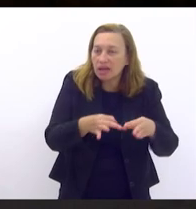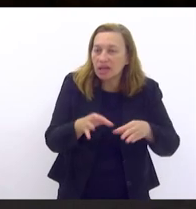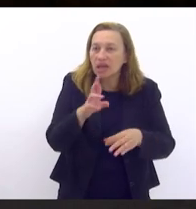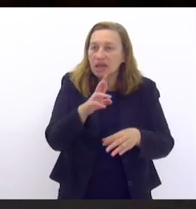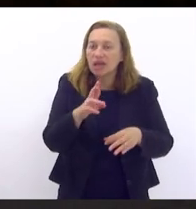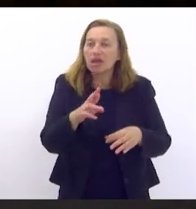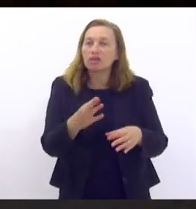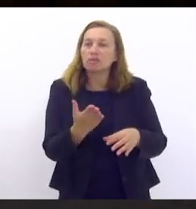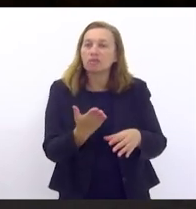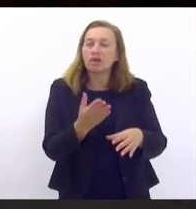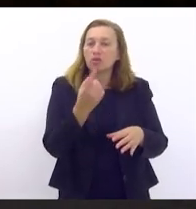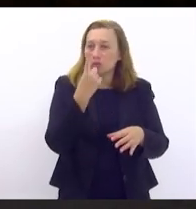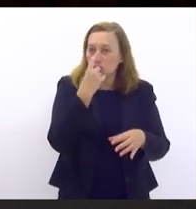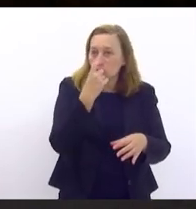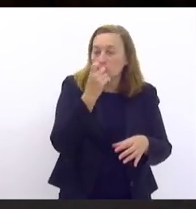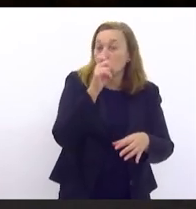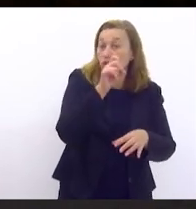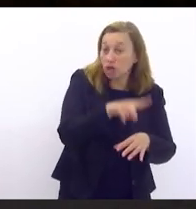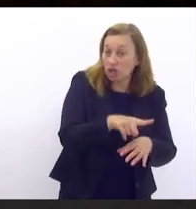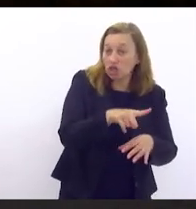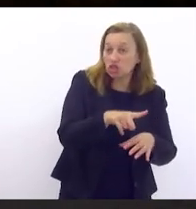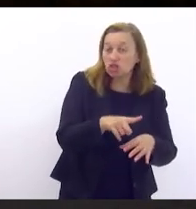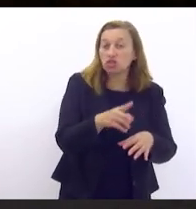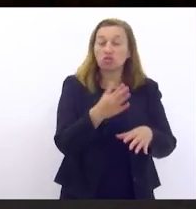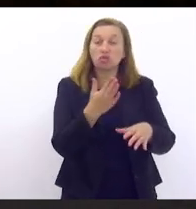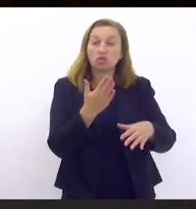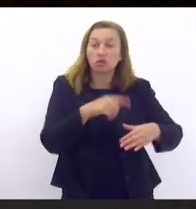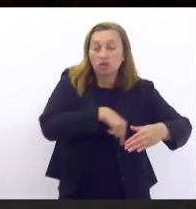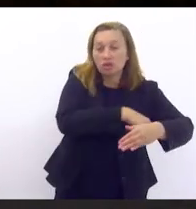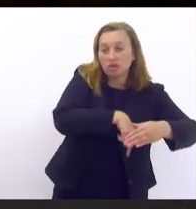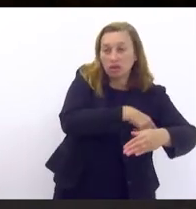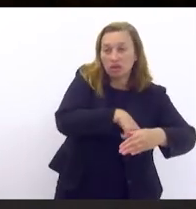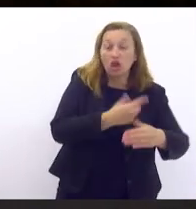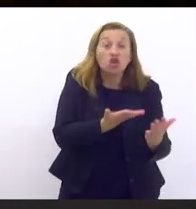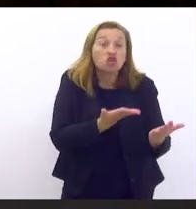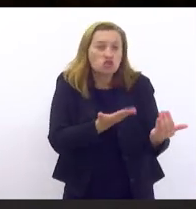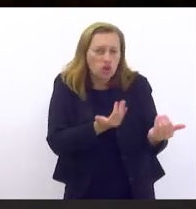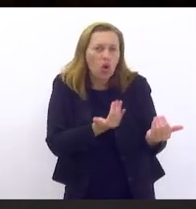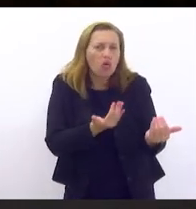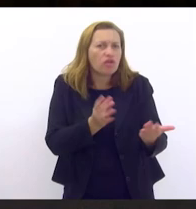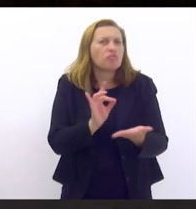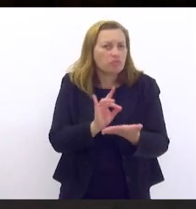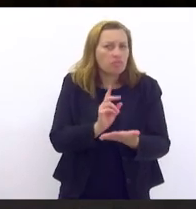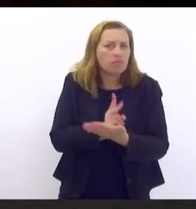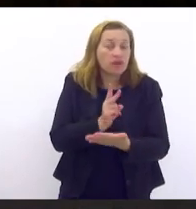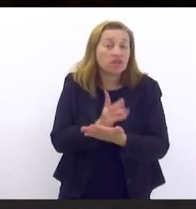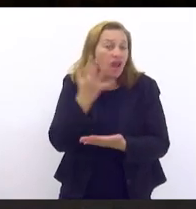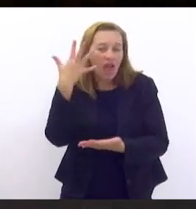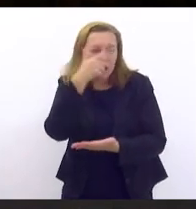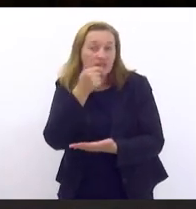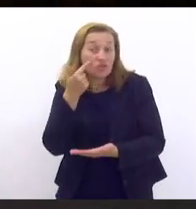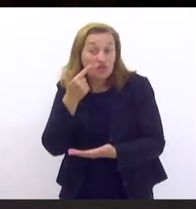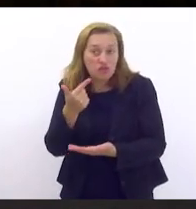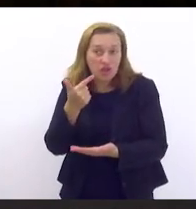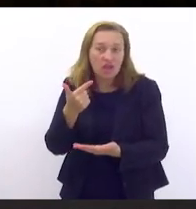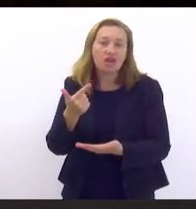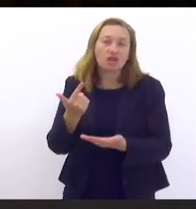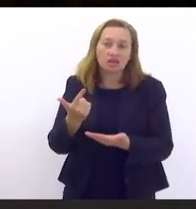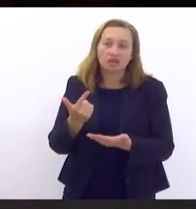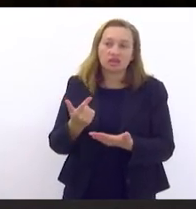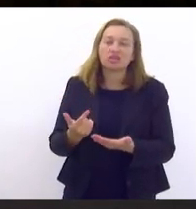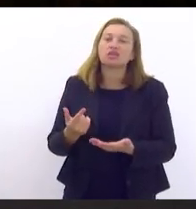refeitório então quer dizer e eu tô falando de jovens aí bem jovens ainda então é muito bonito ver isso tomando corpo